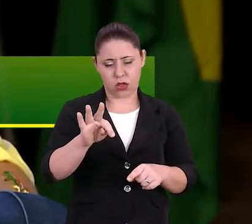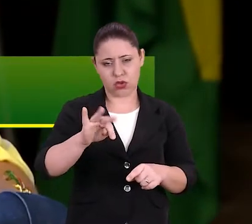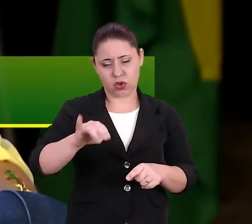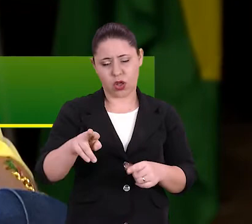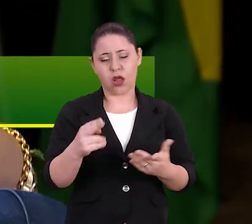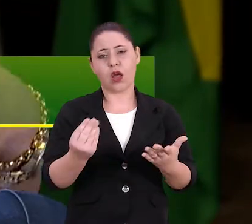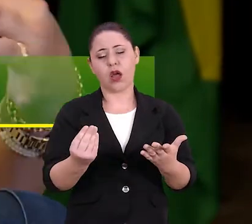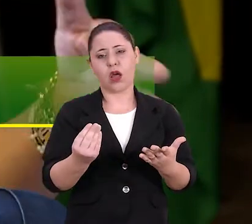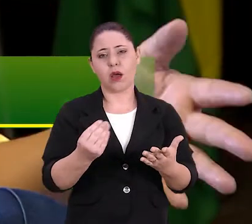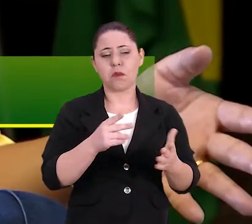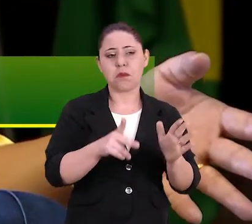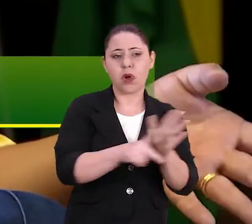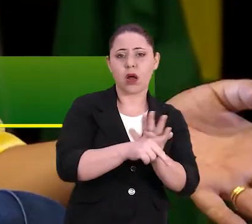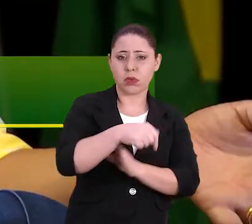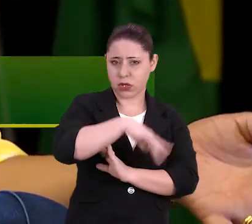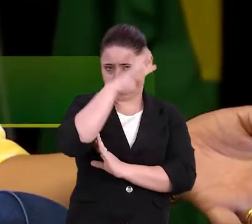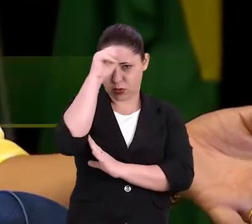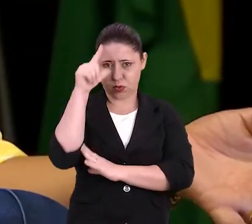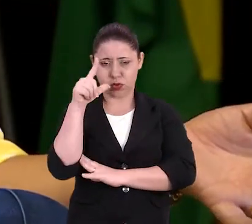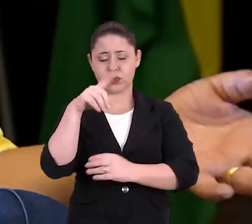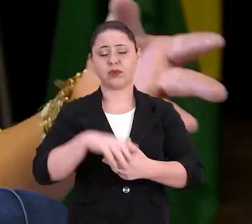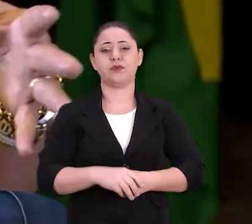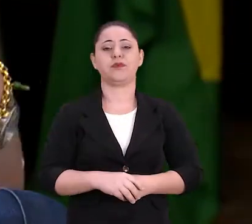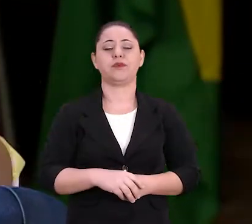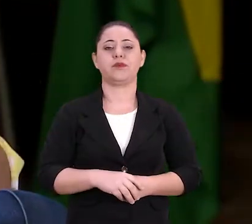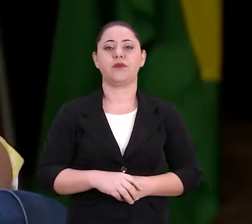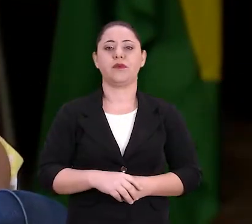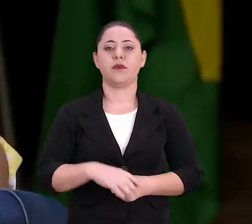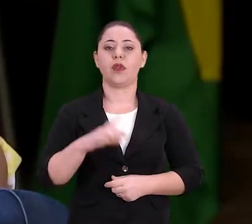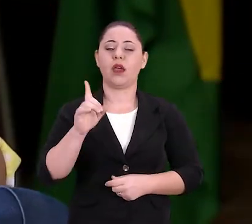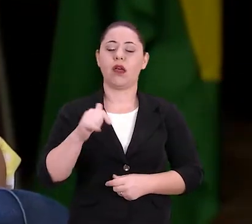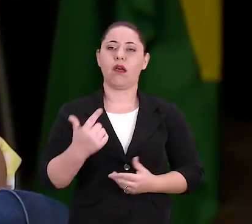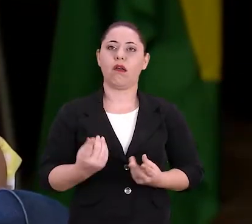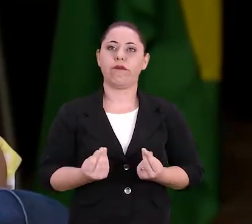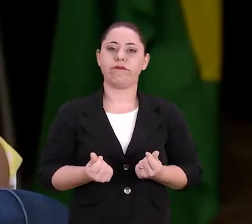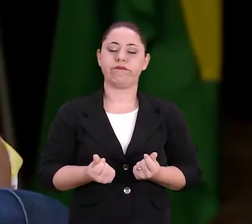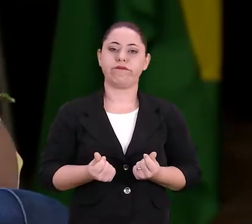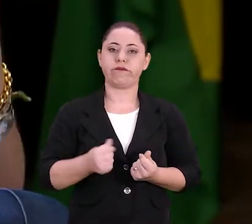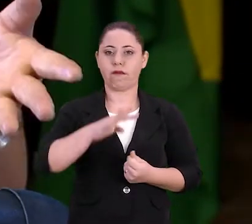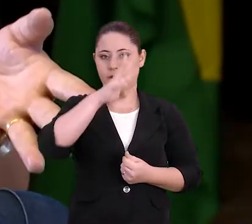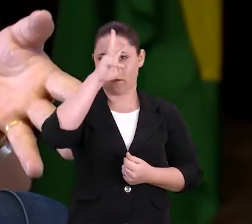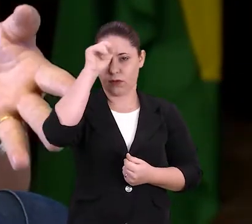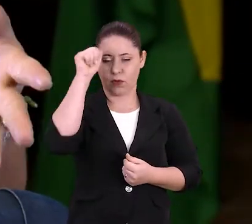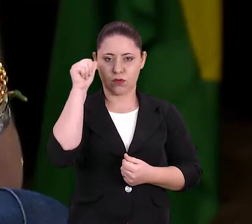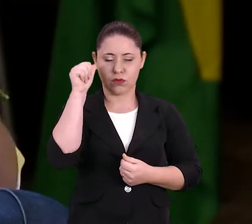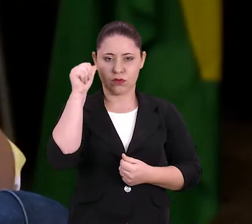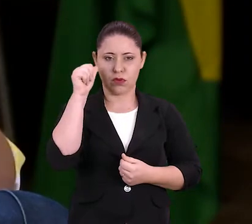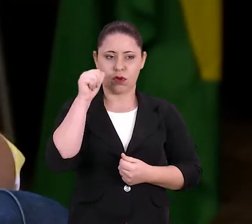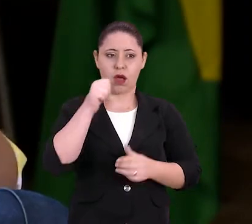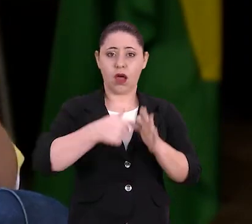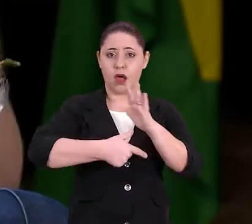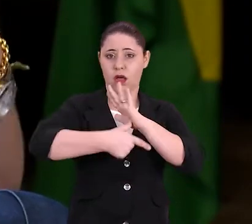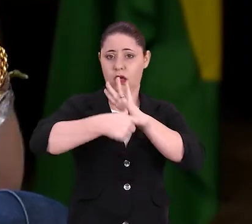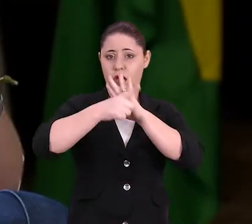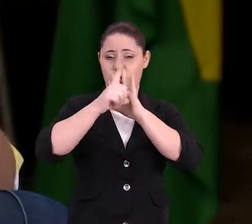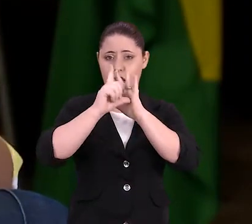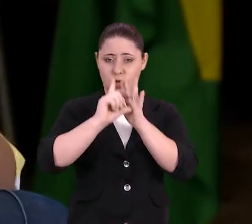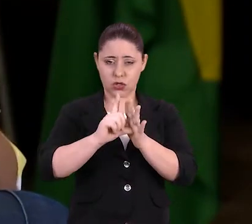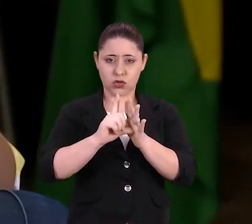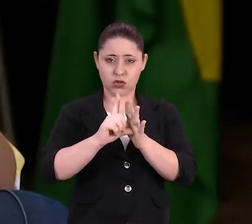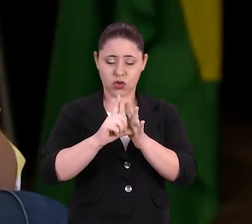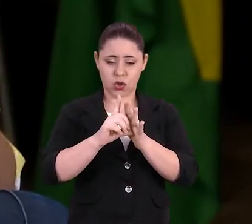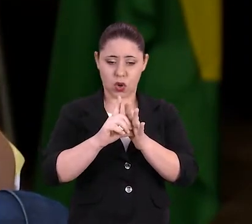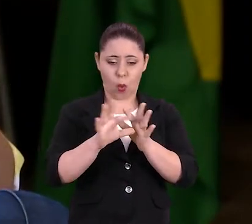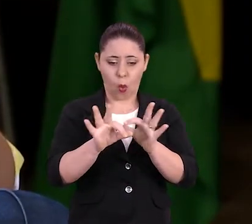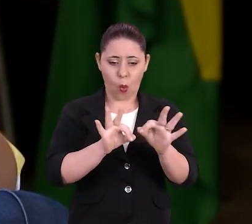tribunal. Vou falar especificamente do Mato Grosso do Sul. em Mato Grosso do Sul, antes da cerimônia